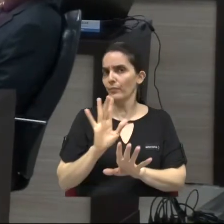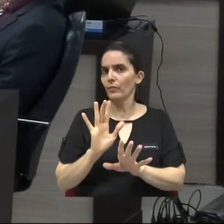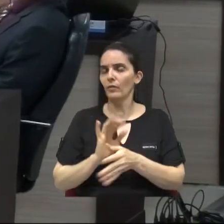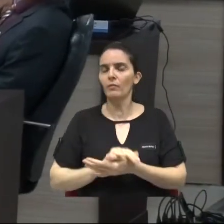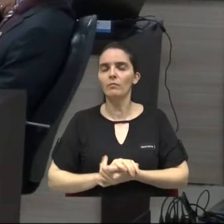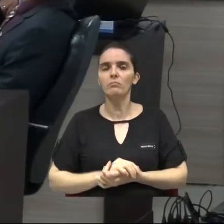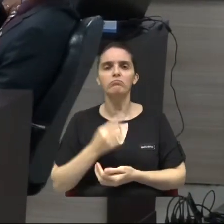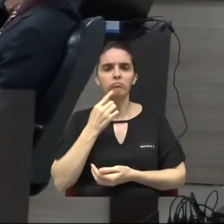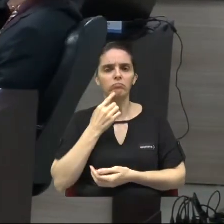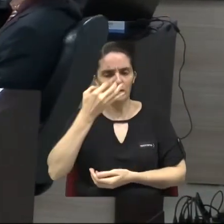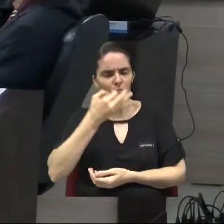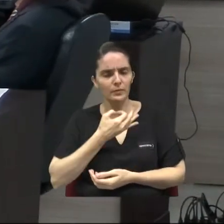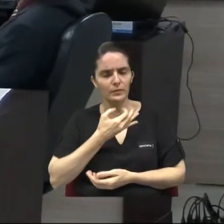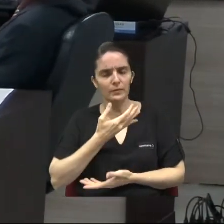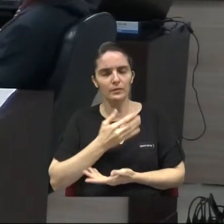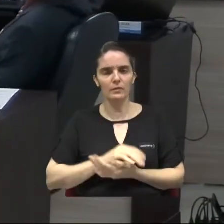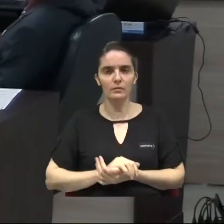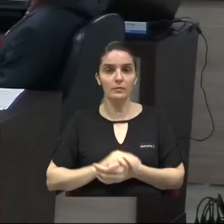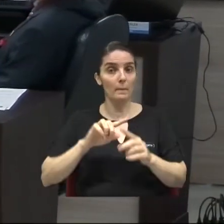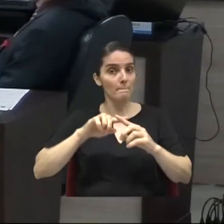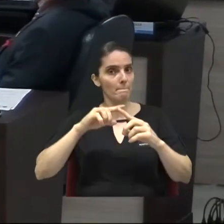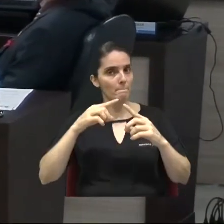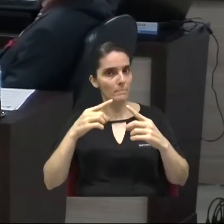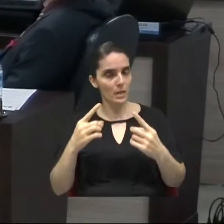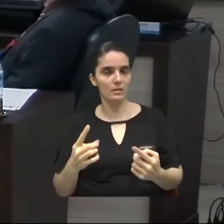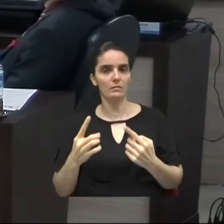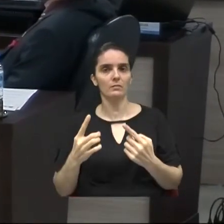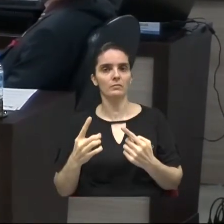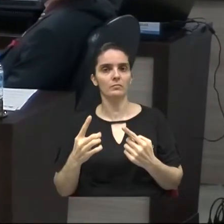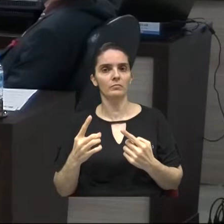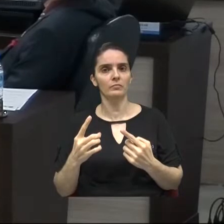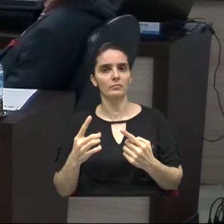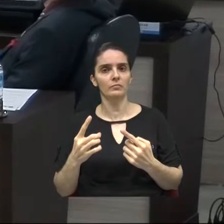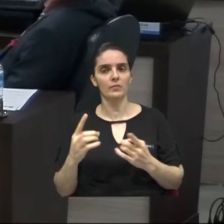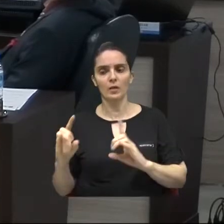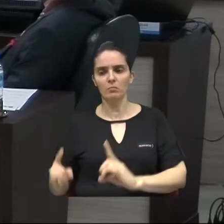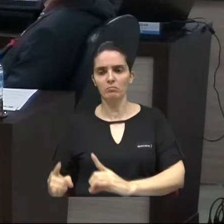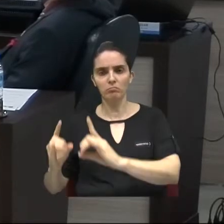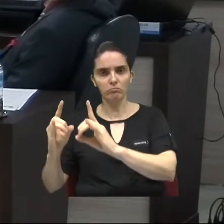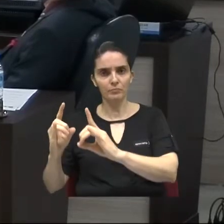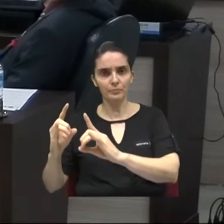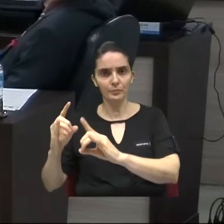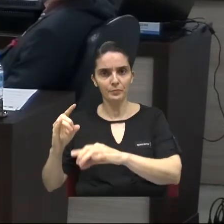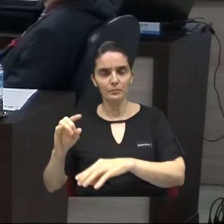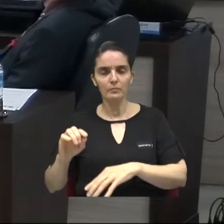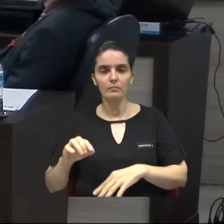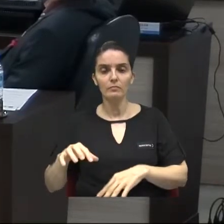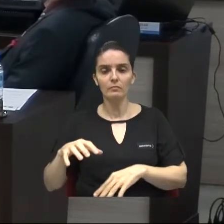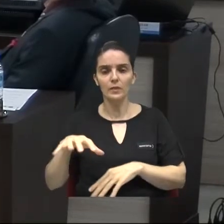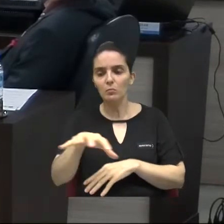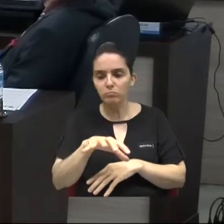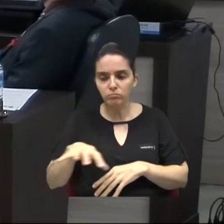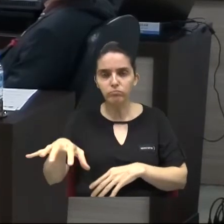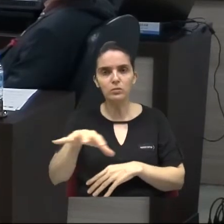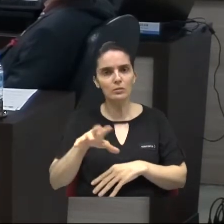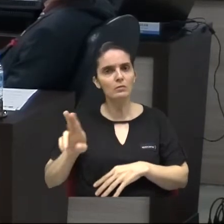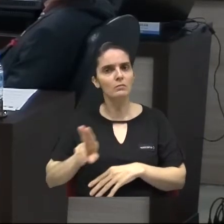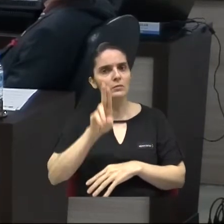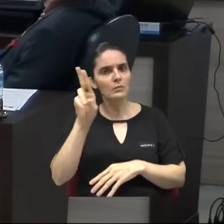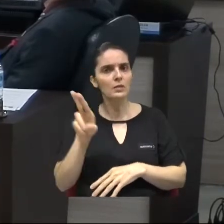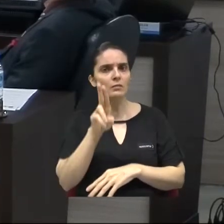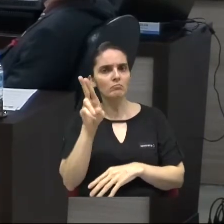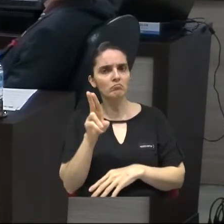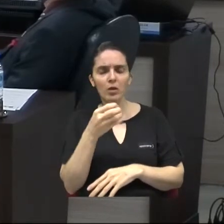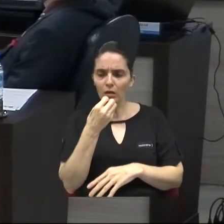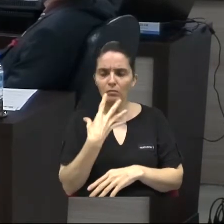plena convicção disso. Agora, para ser usado pela comunidade, eu acho que aquele prédio serviria